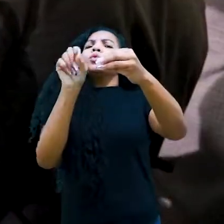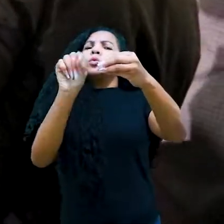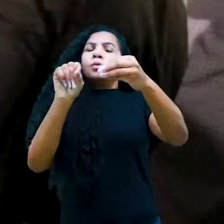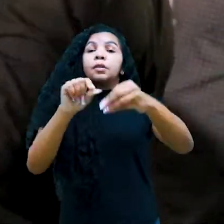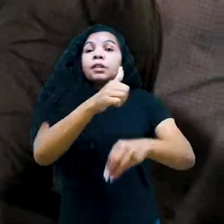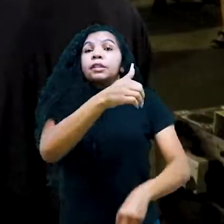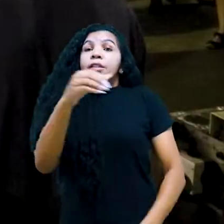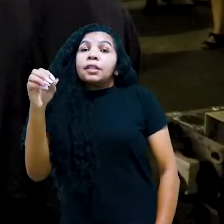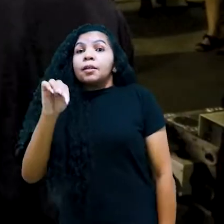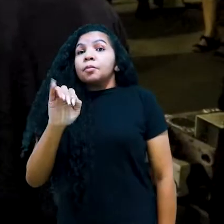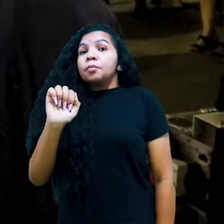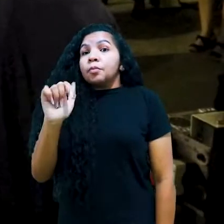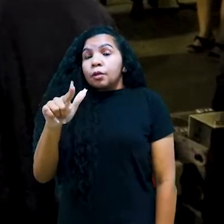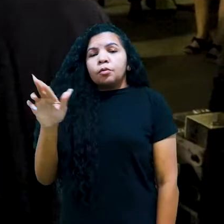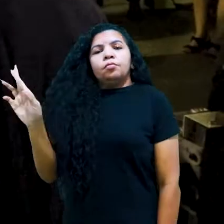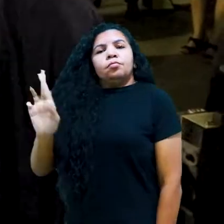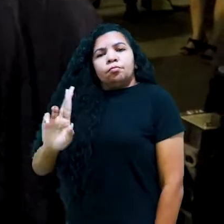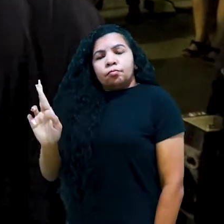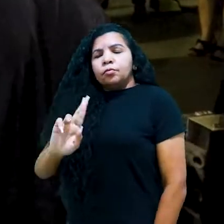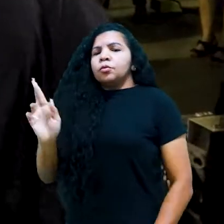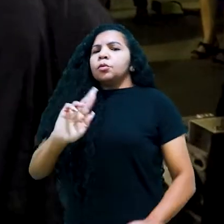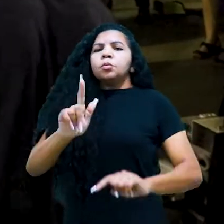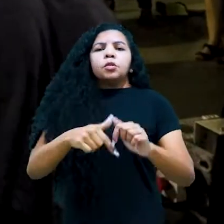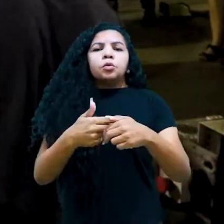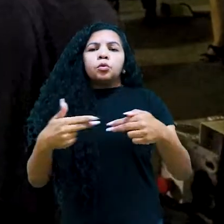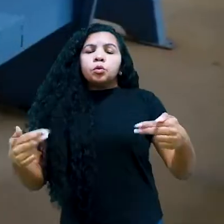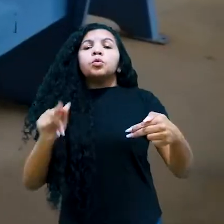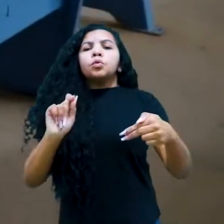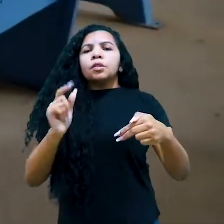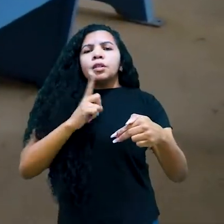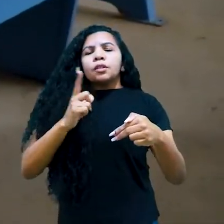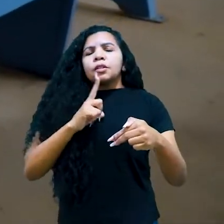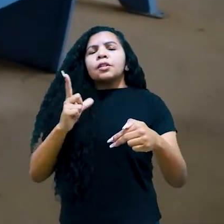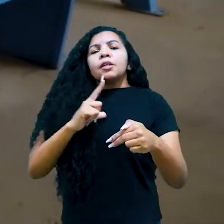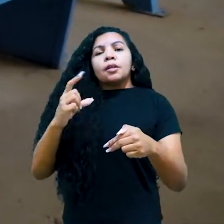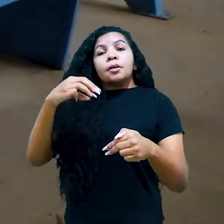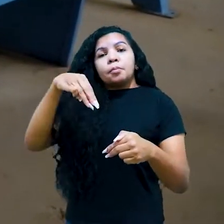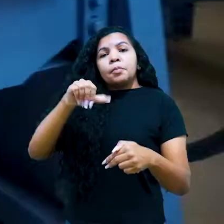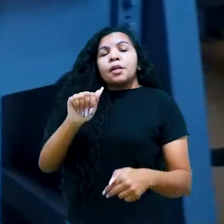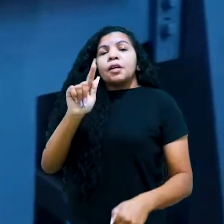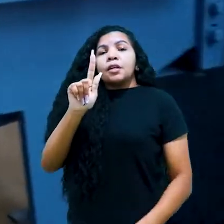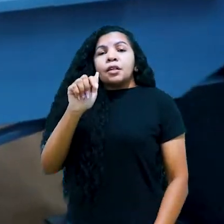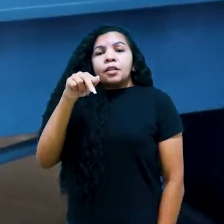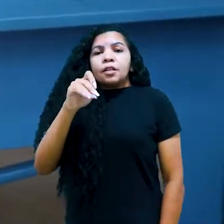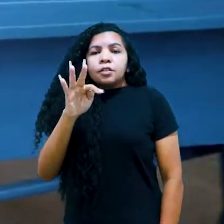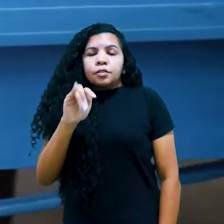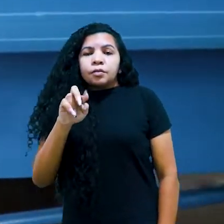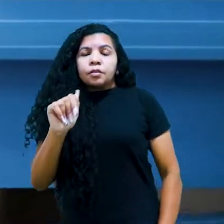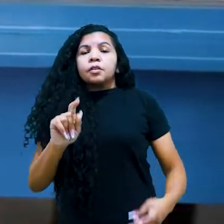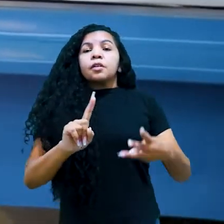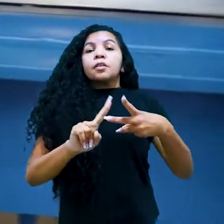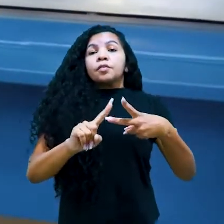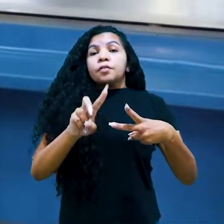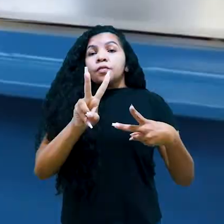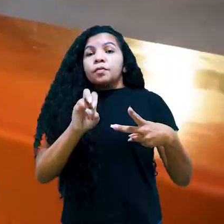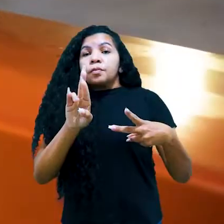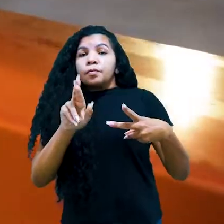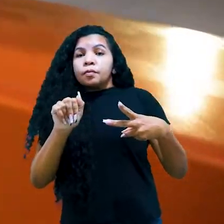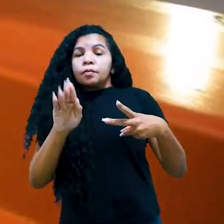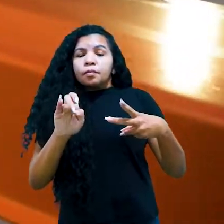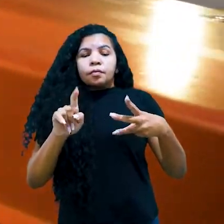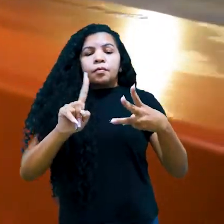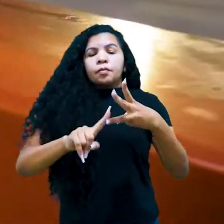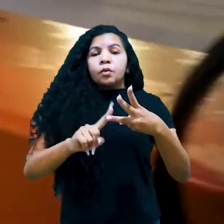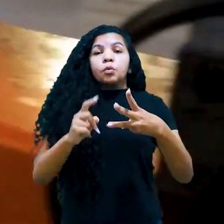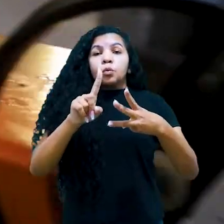emenda parlamentar no valor de cem mil reais os equipamentos são uma guilhotina uma viradeira e duas calandras de chapa